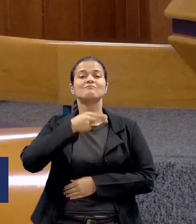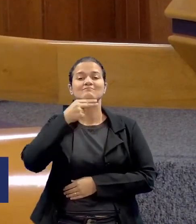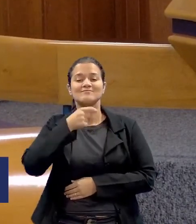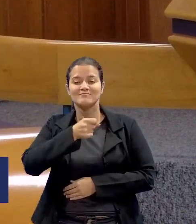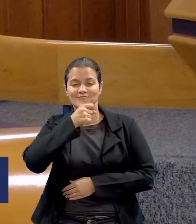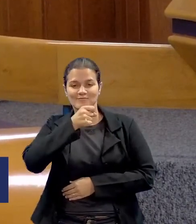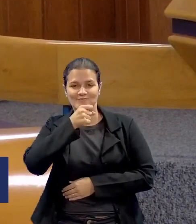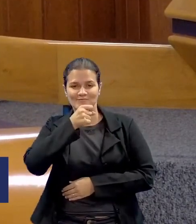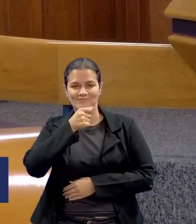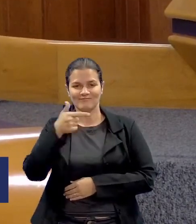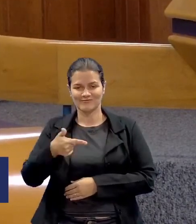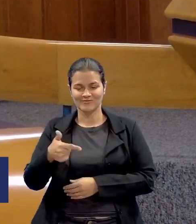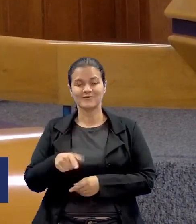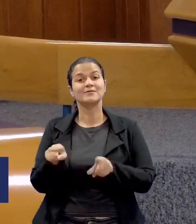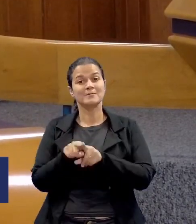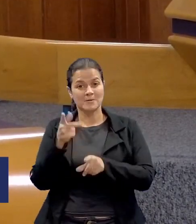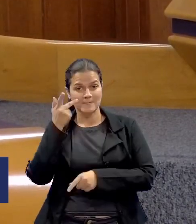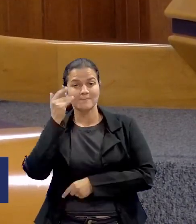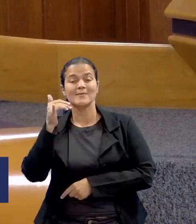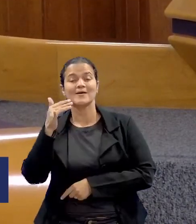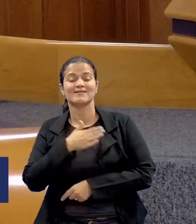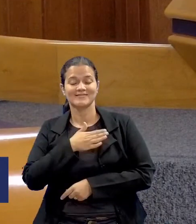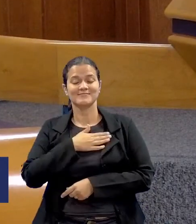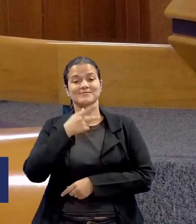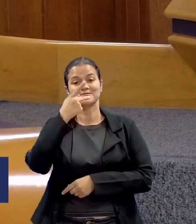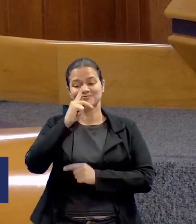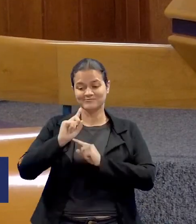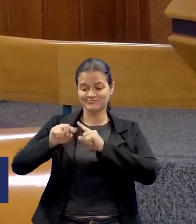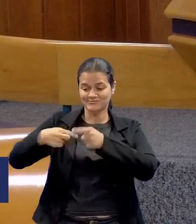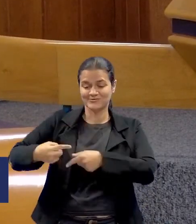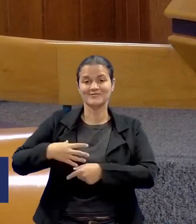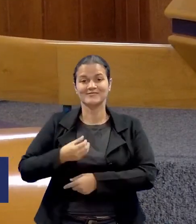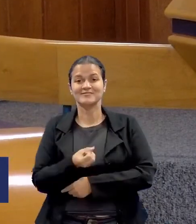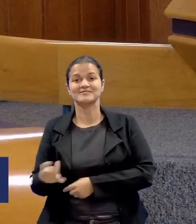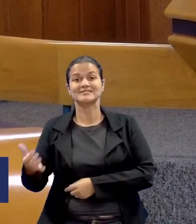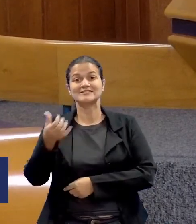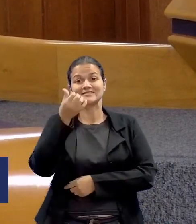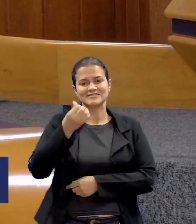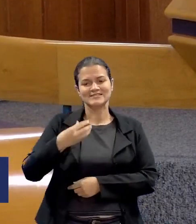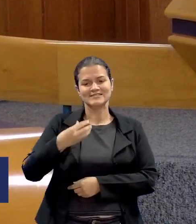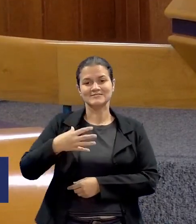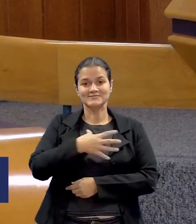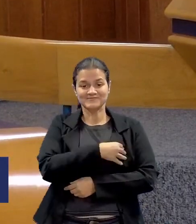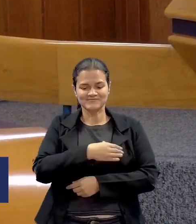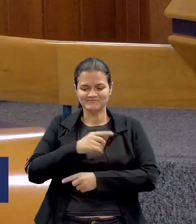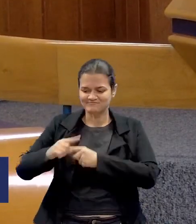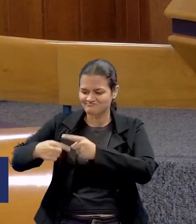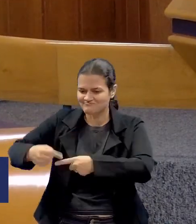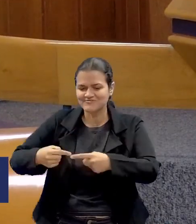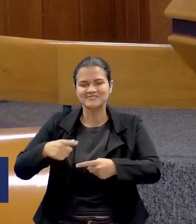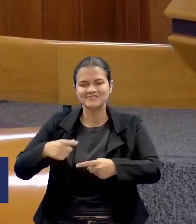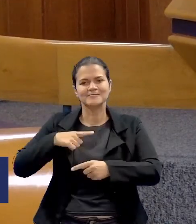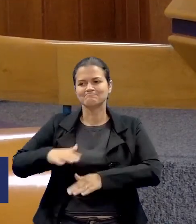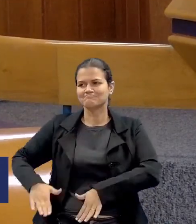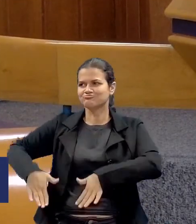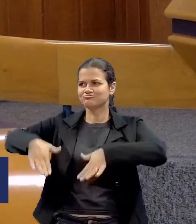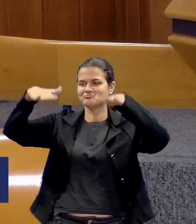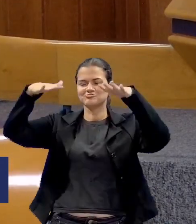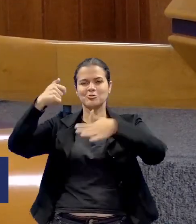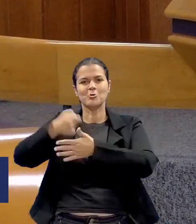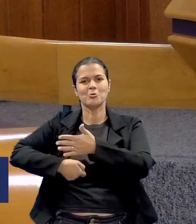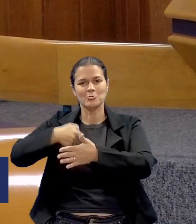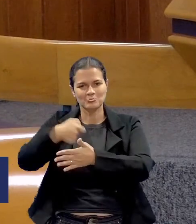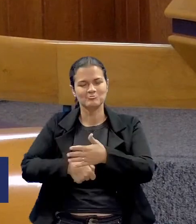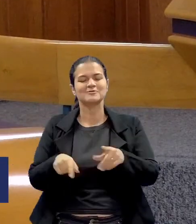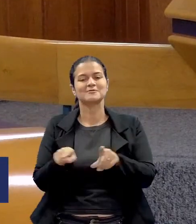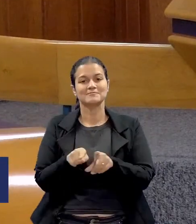aviso que a sua semente germinou e os seus seis meninos enfrentam a vida sem ninguém deserdar. Refiro aos meus filhos